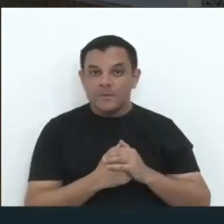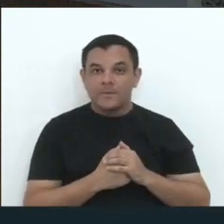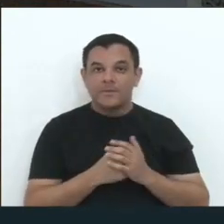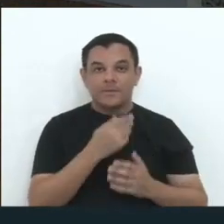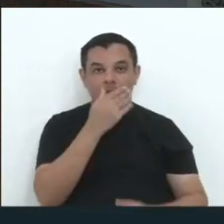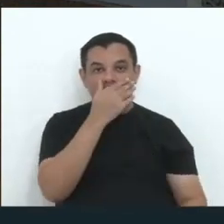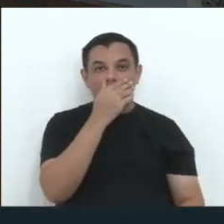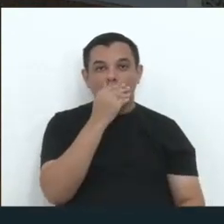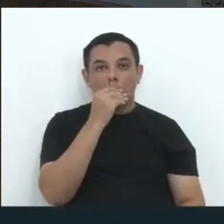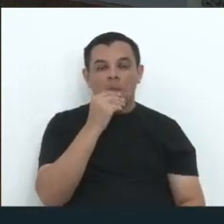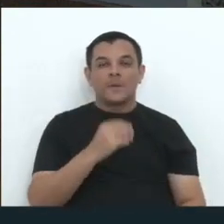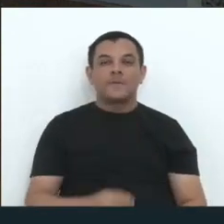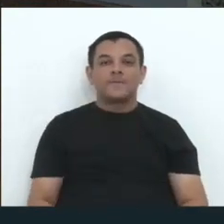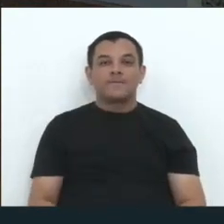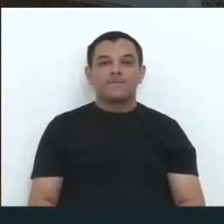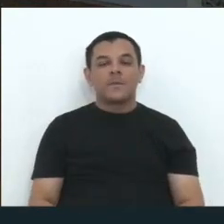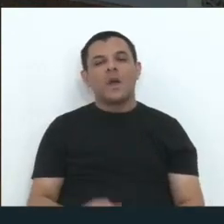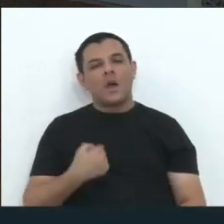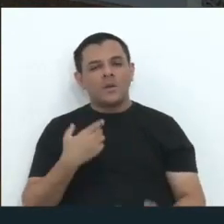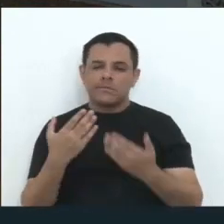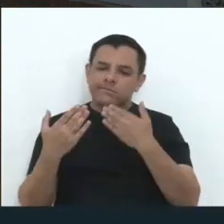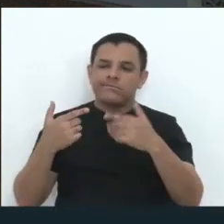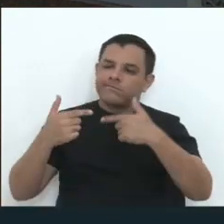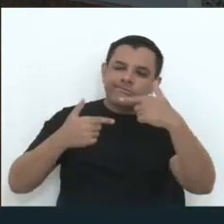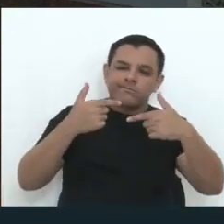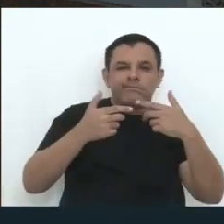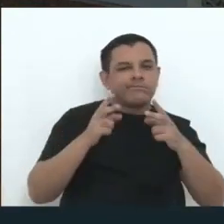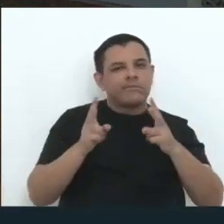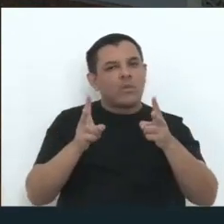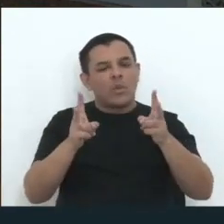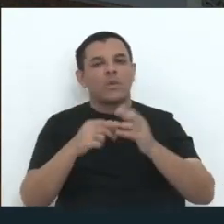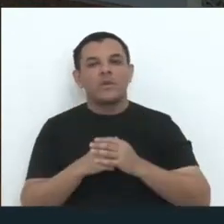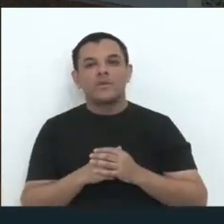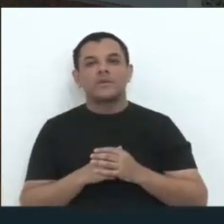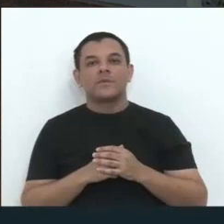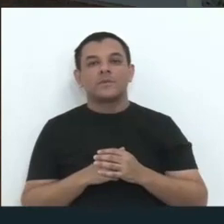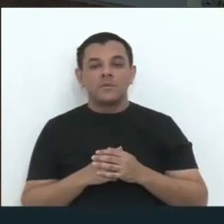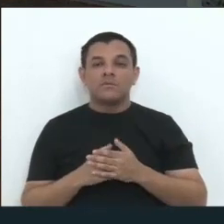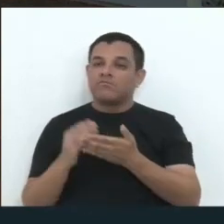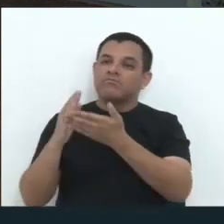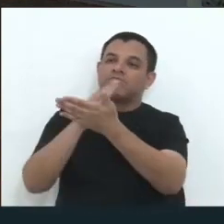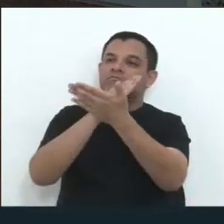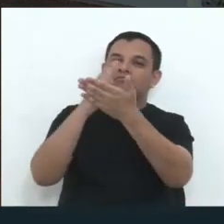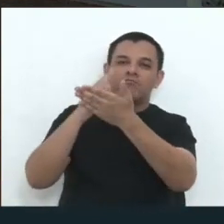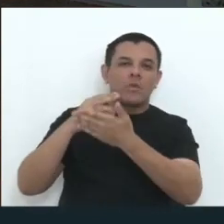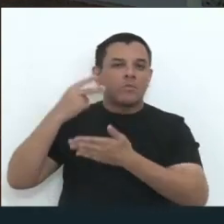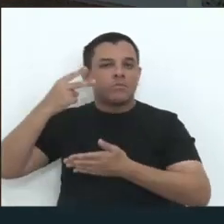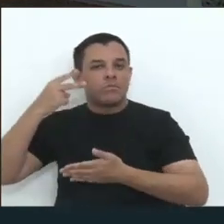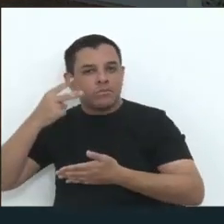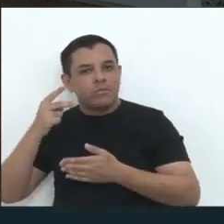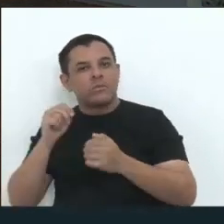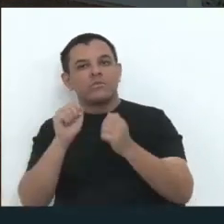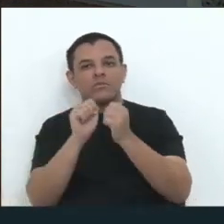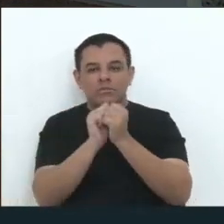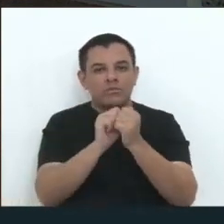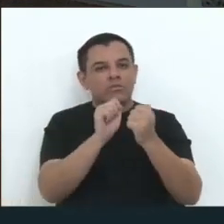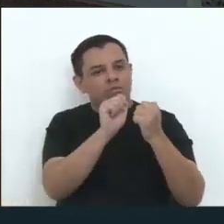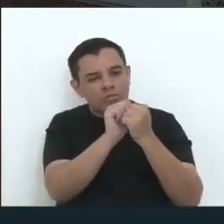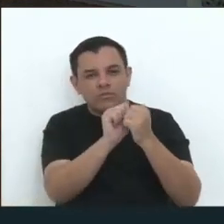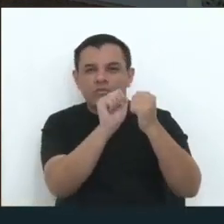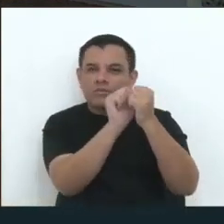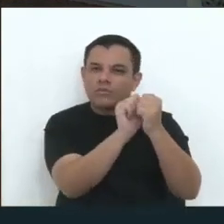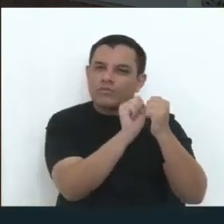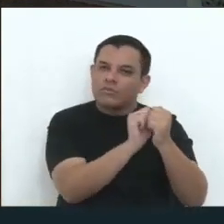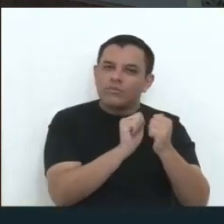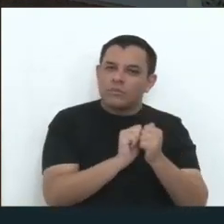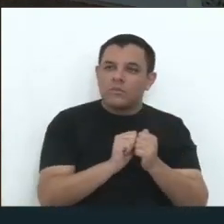E ali dei continuidade ao trabalho. Colegas também que passaram por ele. E colegas aqui que a